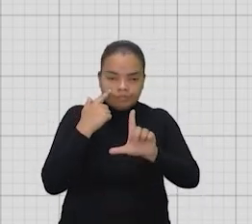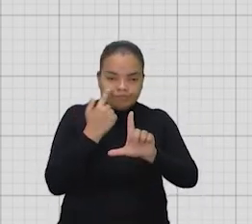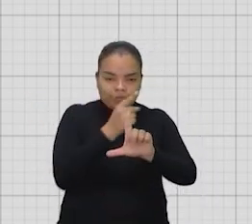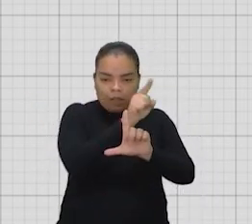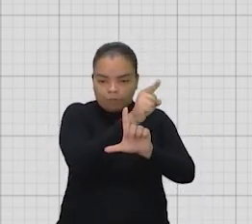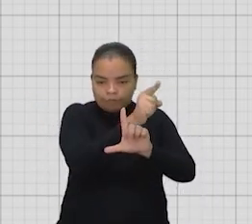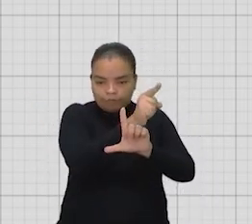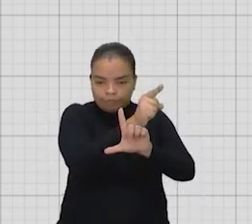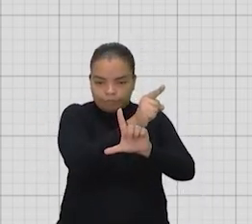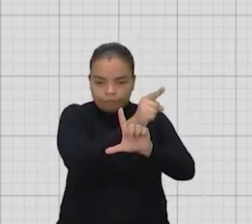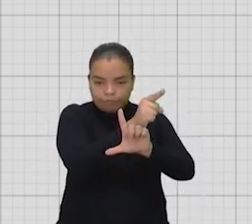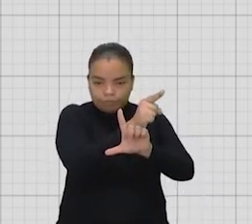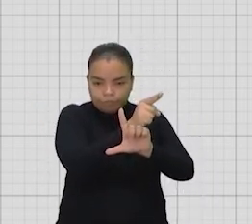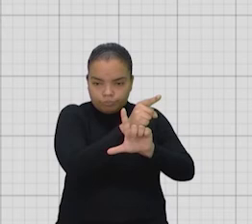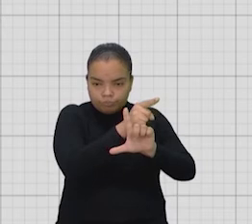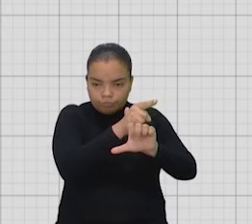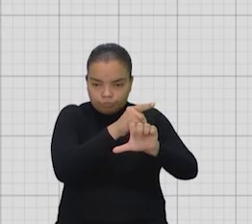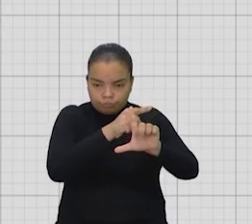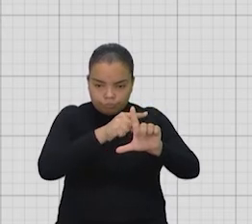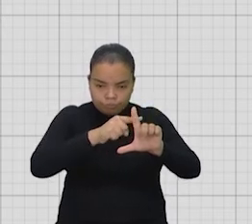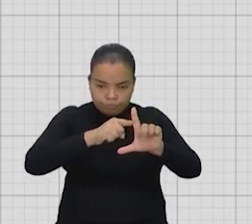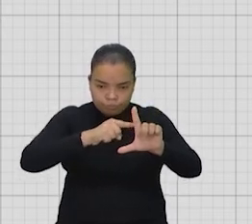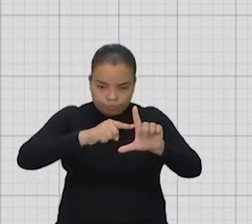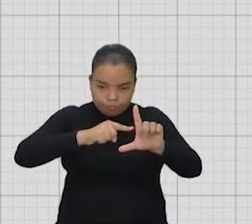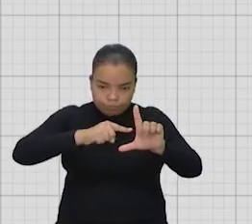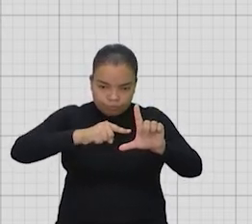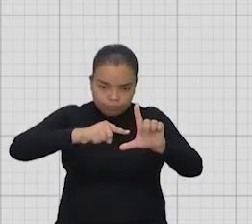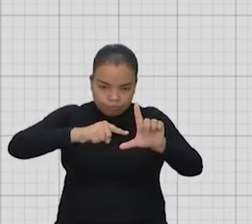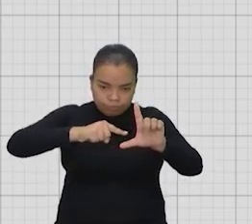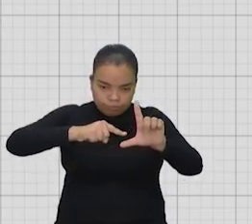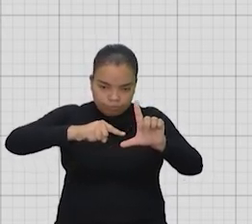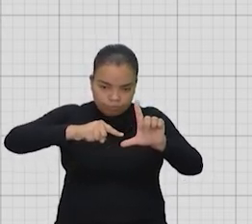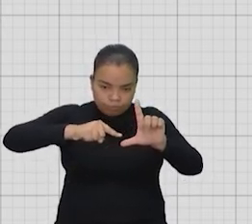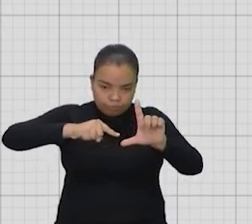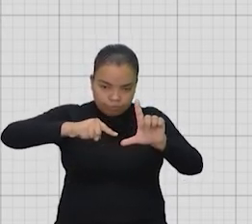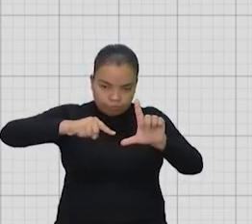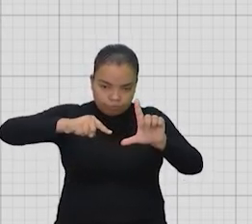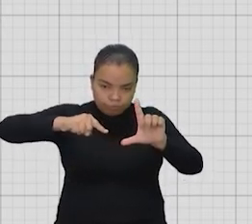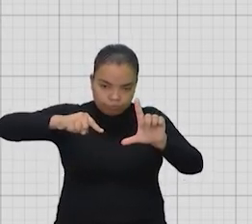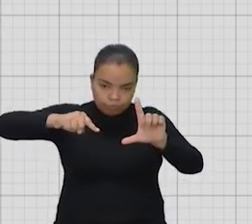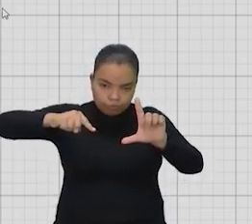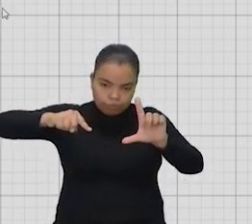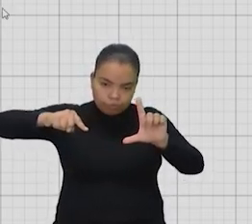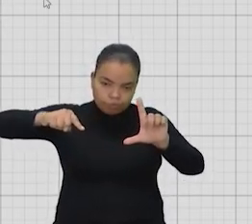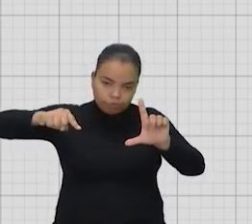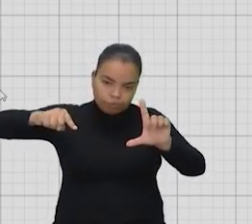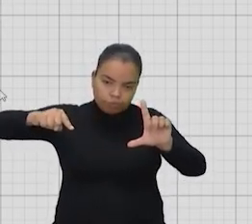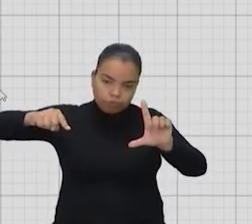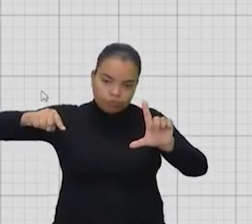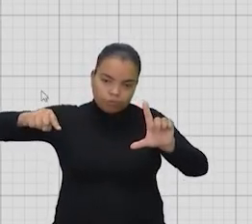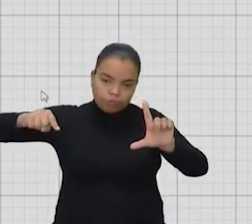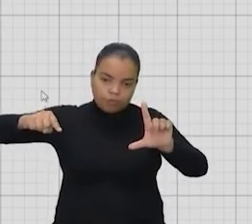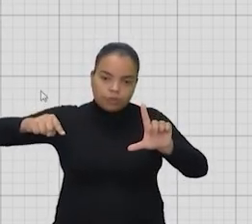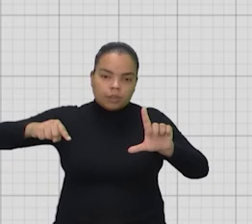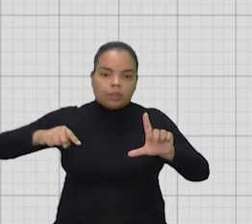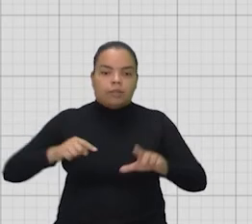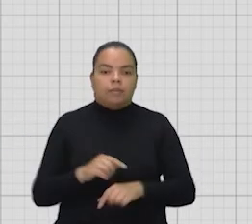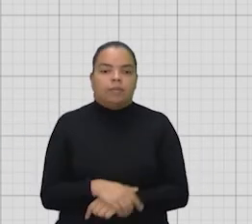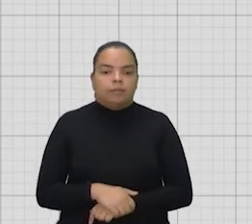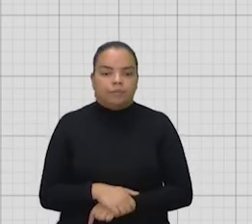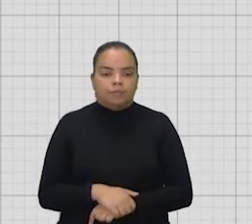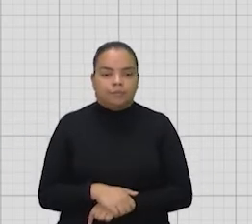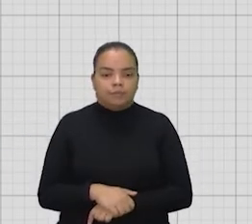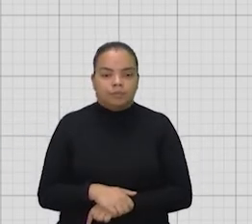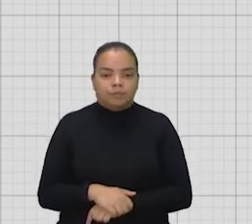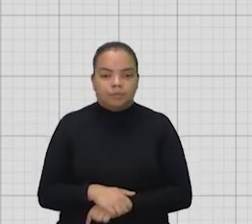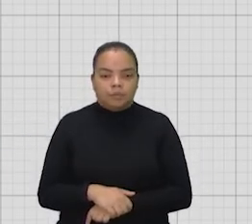você olhar lá em cima, se você digitar isso lá no GeoGebra, você vai encontrar este gráfico que você tem que mexer no zoom.